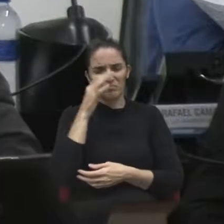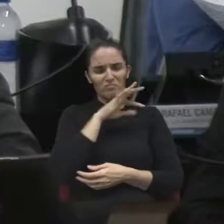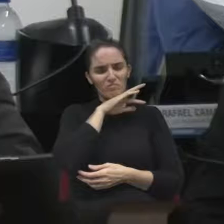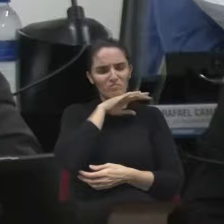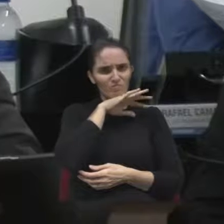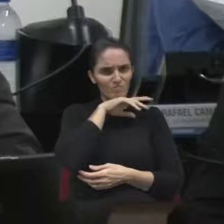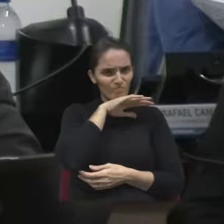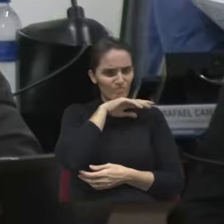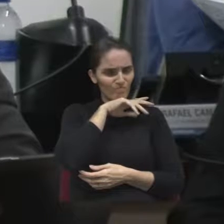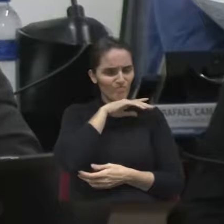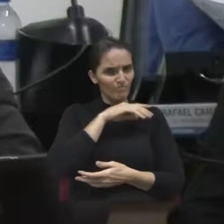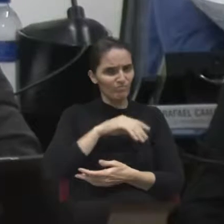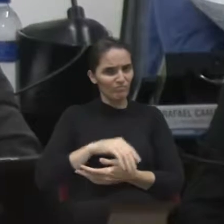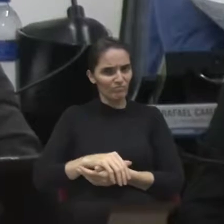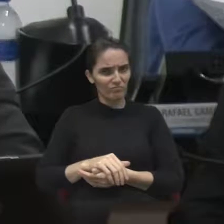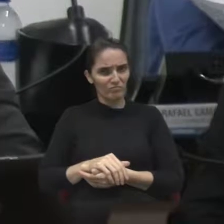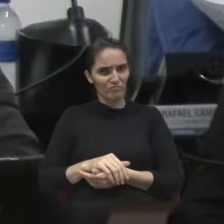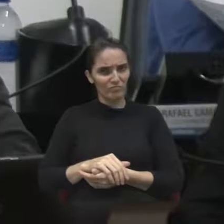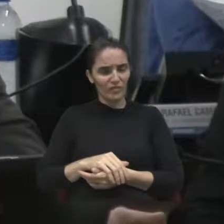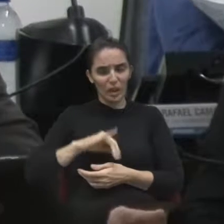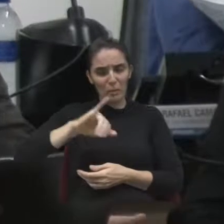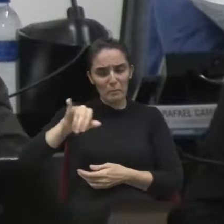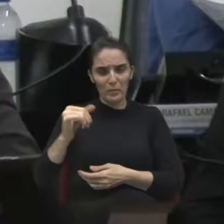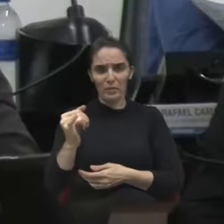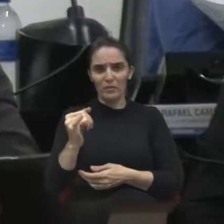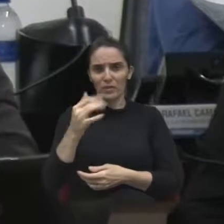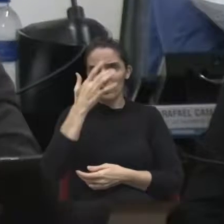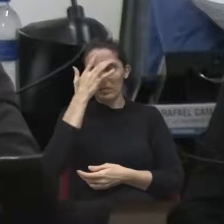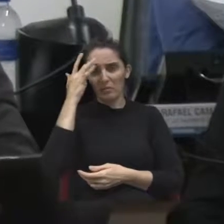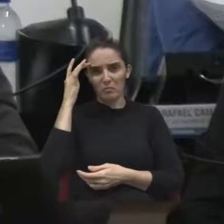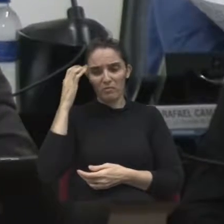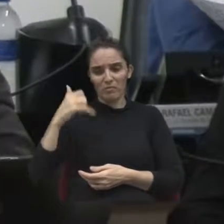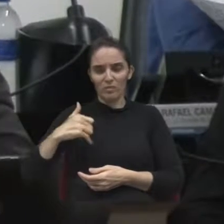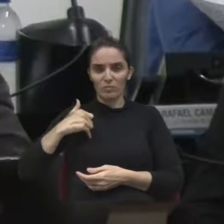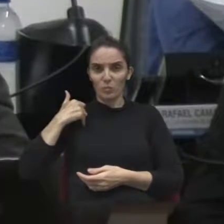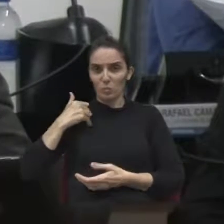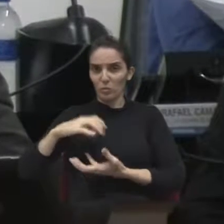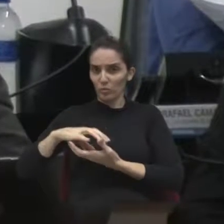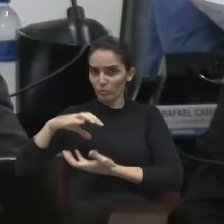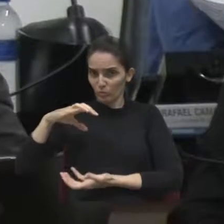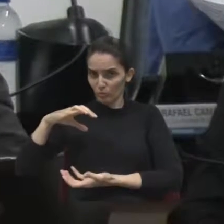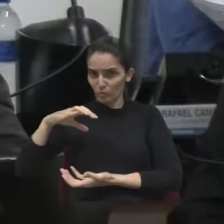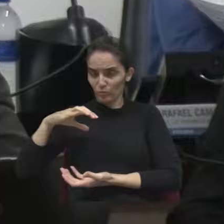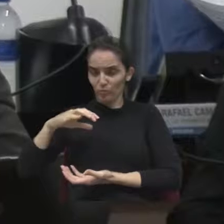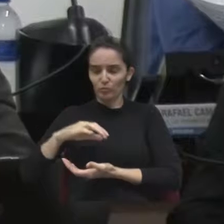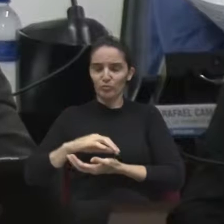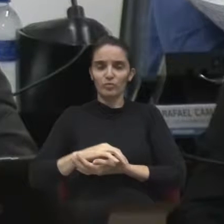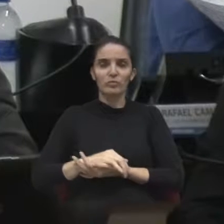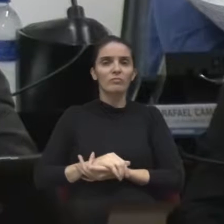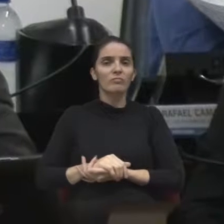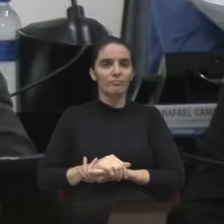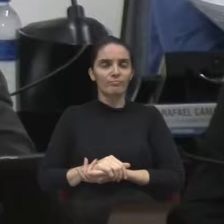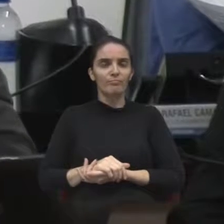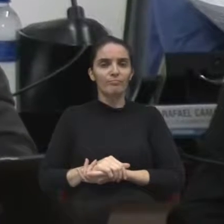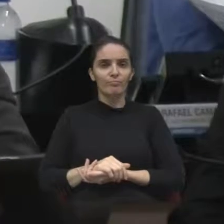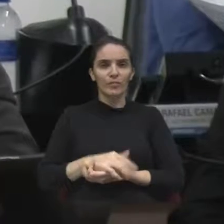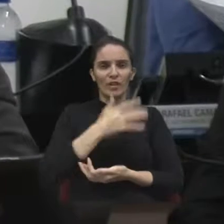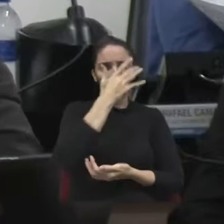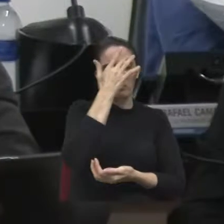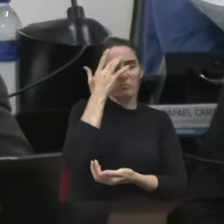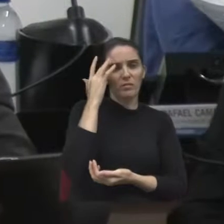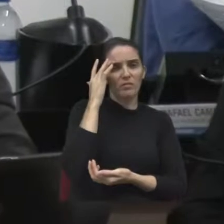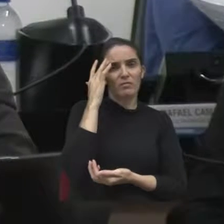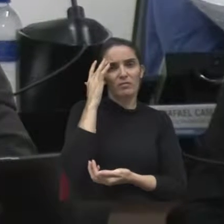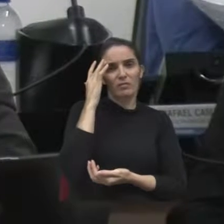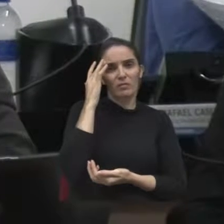que se aproveitam da condição vulnerável, que é a condição do idoso, para aplicar